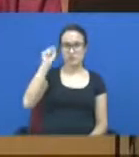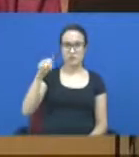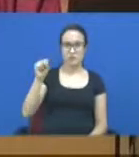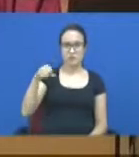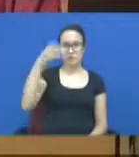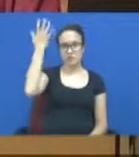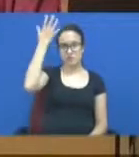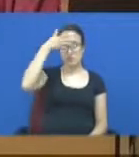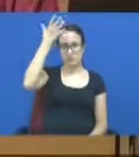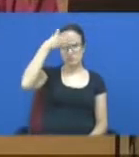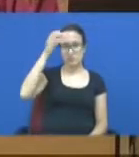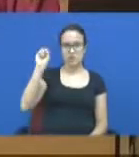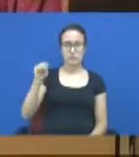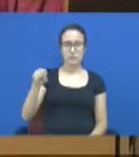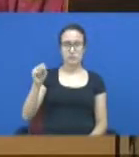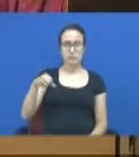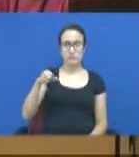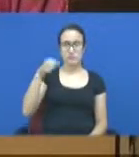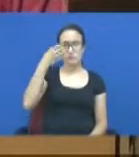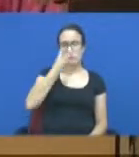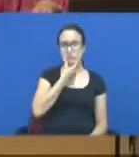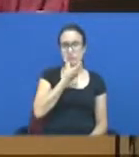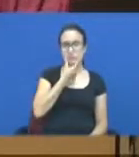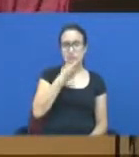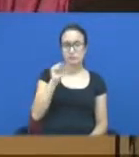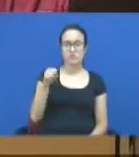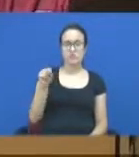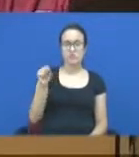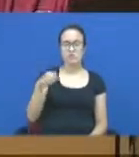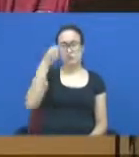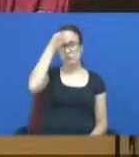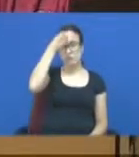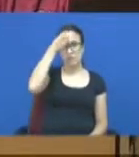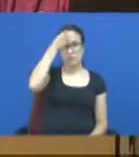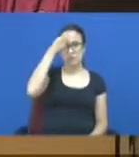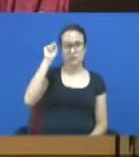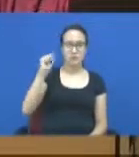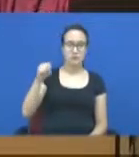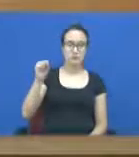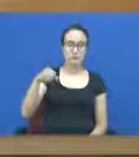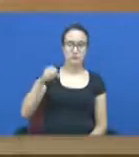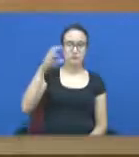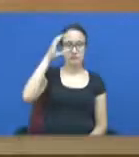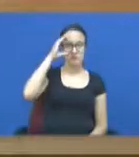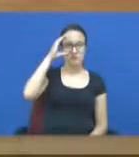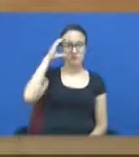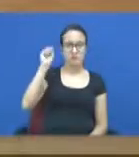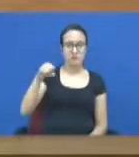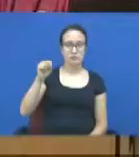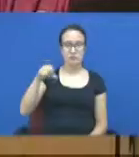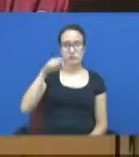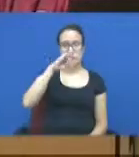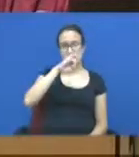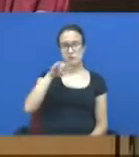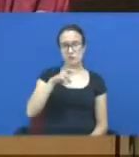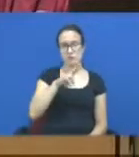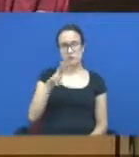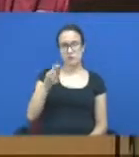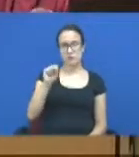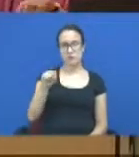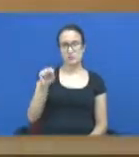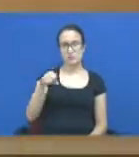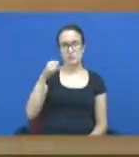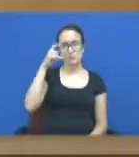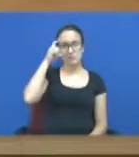Érica Tanque. Sim, excelência. Érica Monteiro. Sim. Jorge de Freitas. Sim. José Couto. Sim. José Eduardo. Sim.